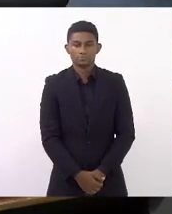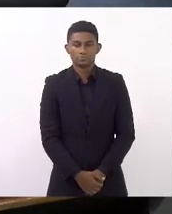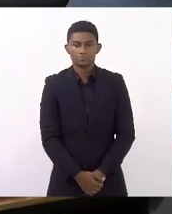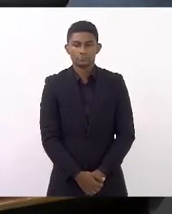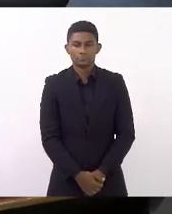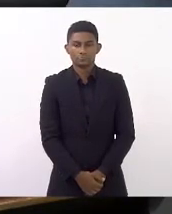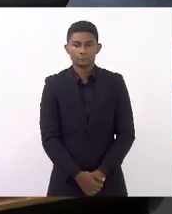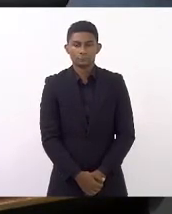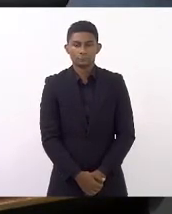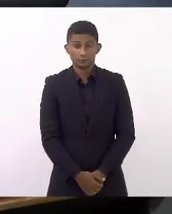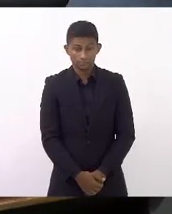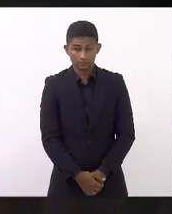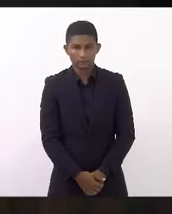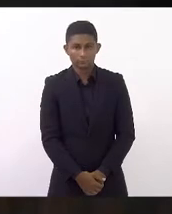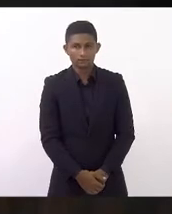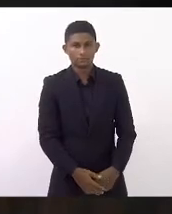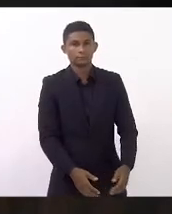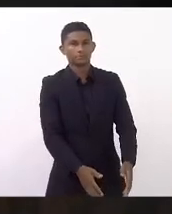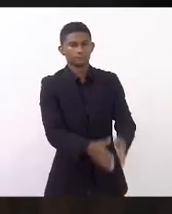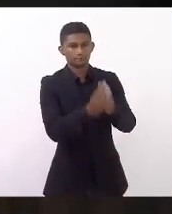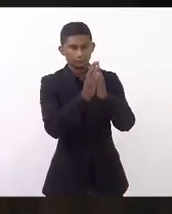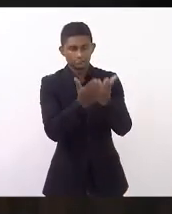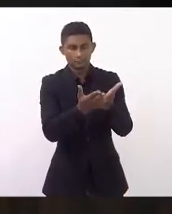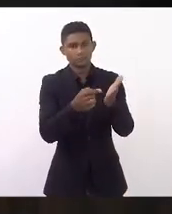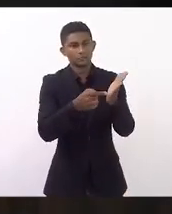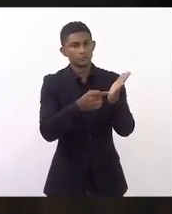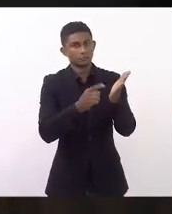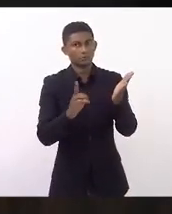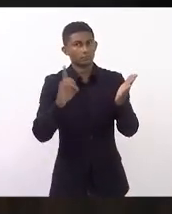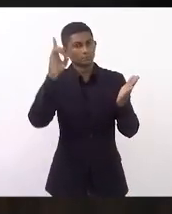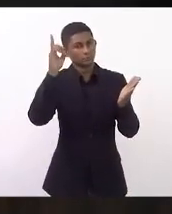A palavra é sagrada. Palavras... Ah.